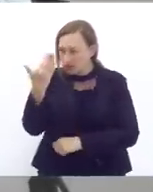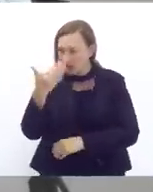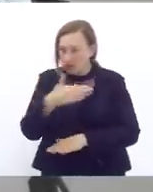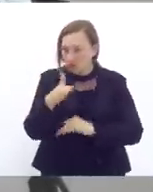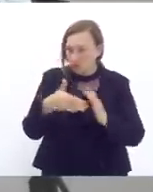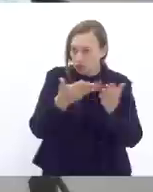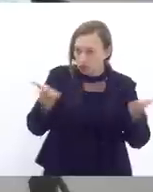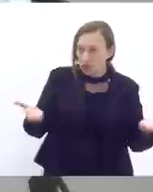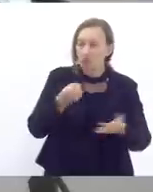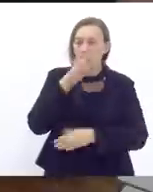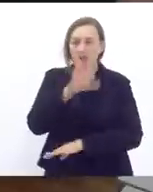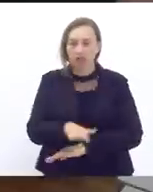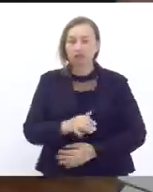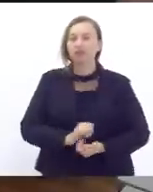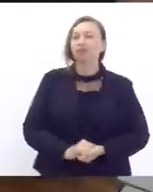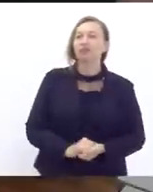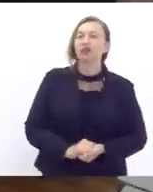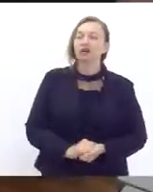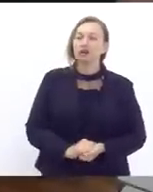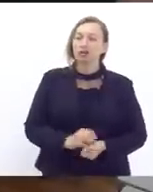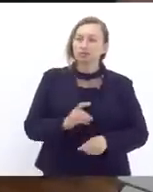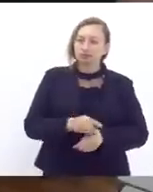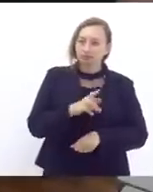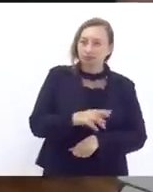a todos uma boa tarde